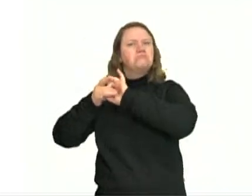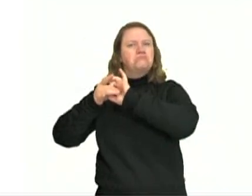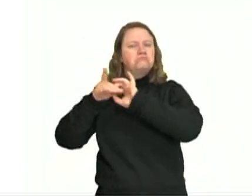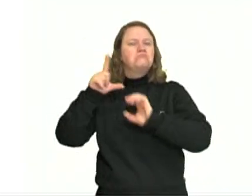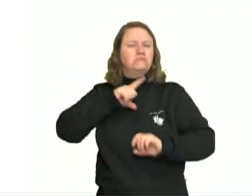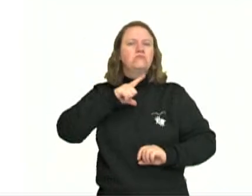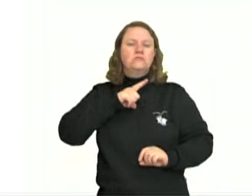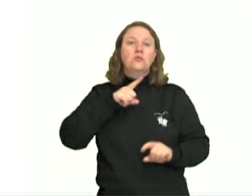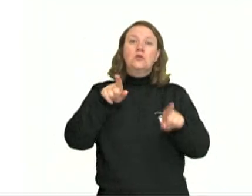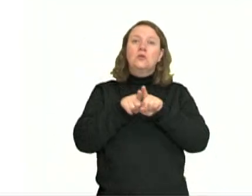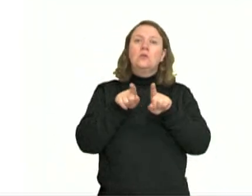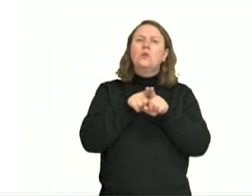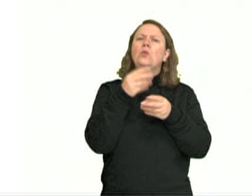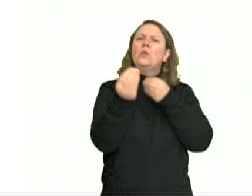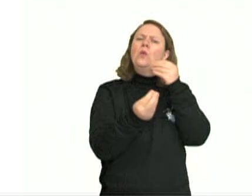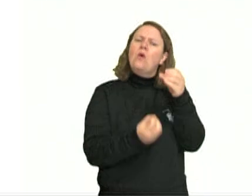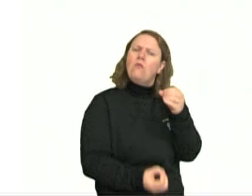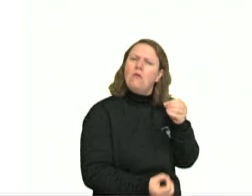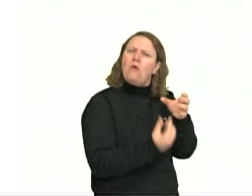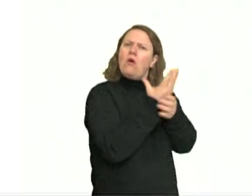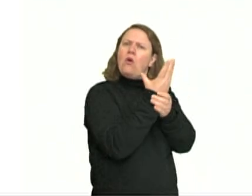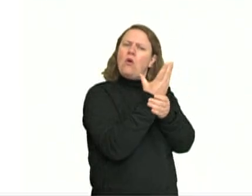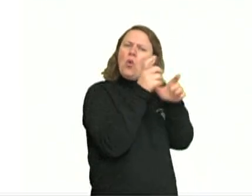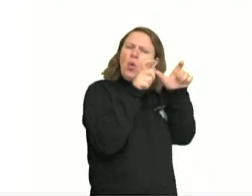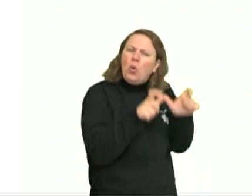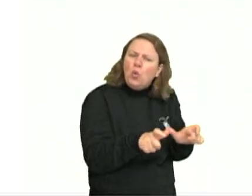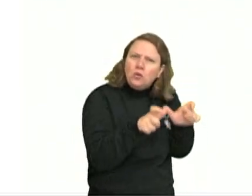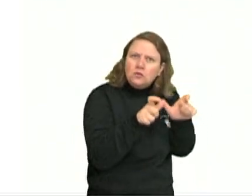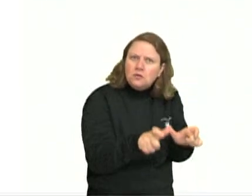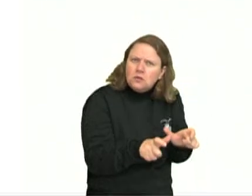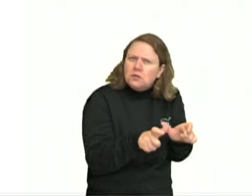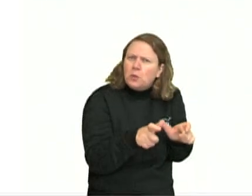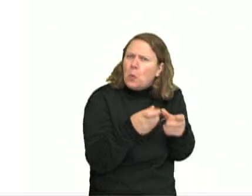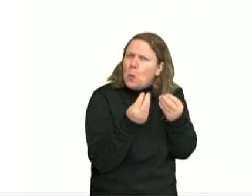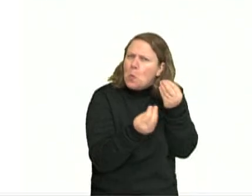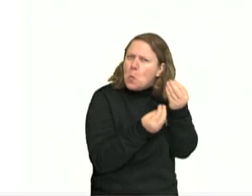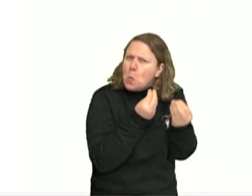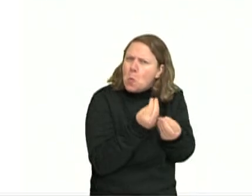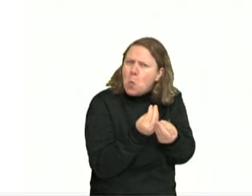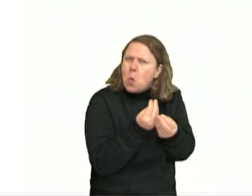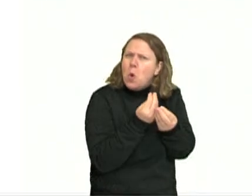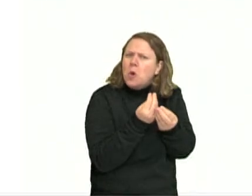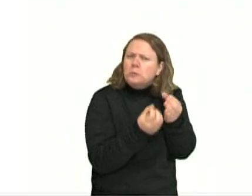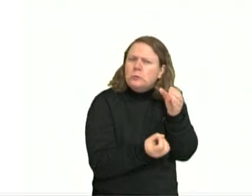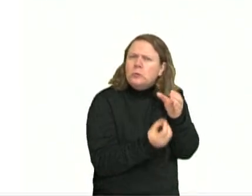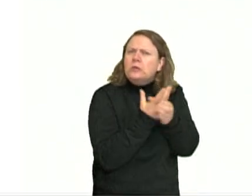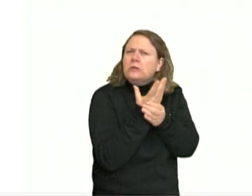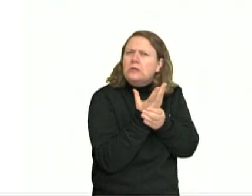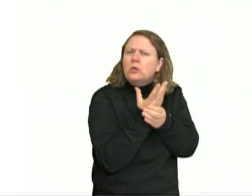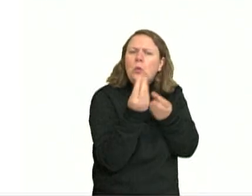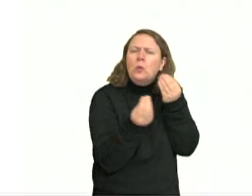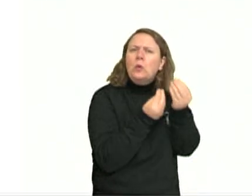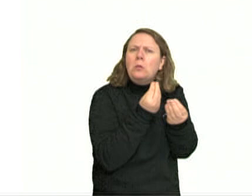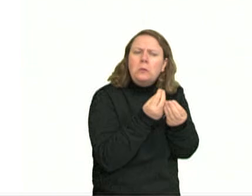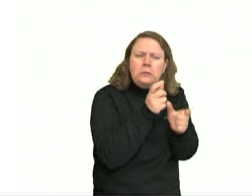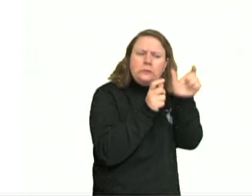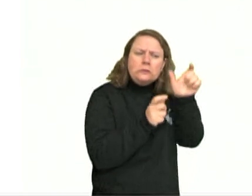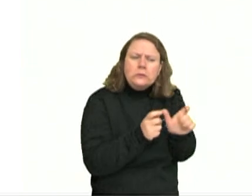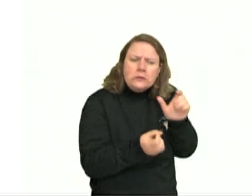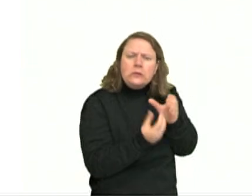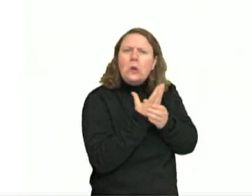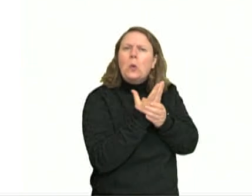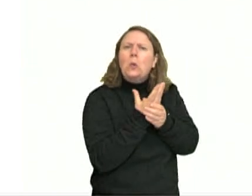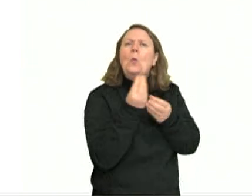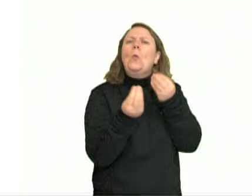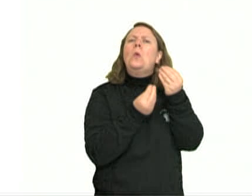qual a sua origem? Você sabe se eles são modalidades olímpicas? Qual a origem dessas lutas? O que você